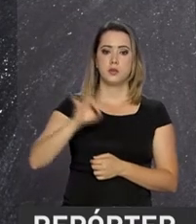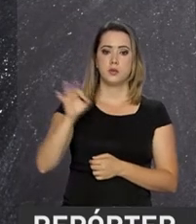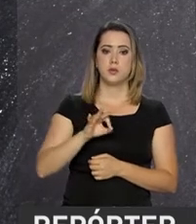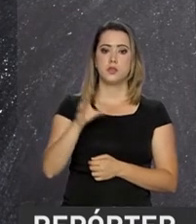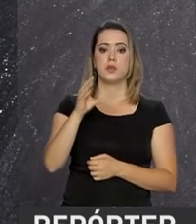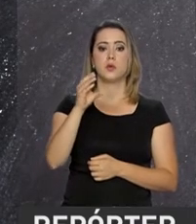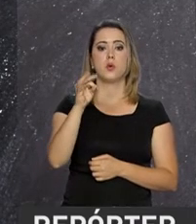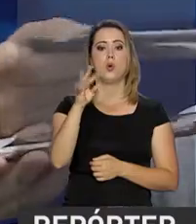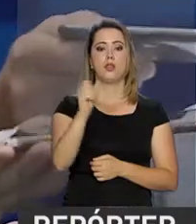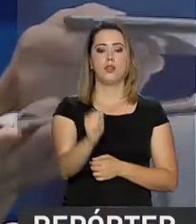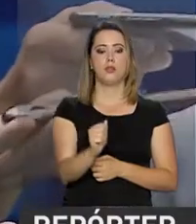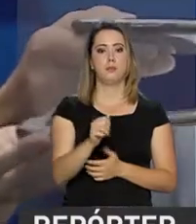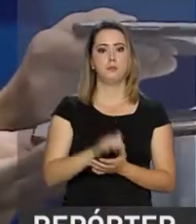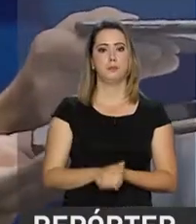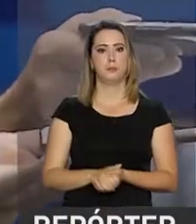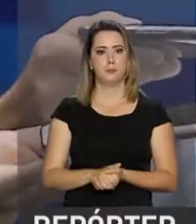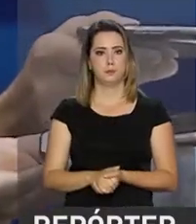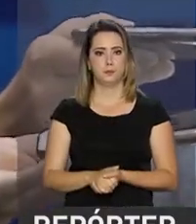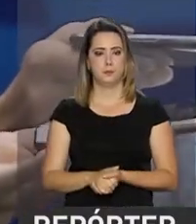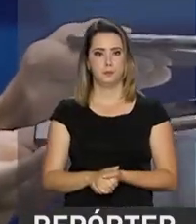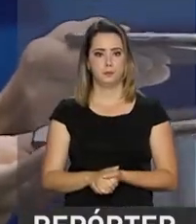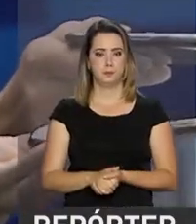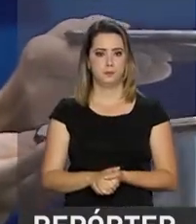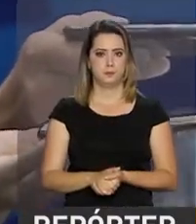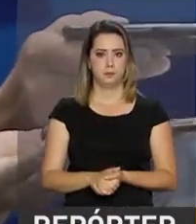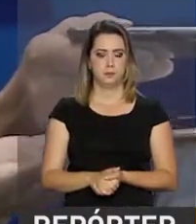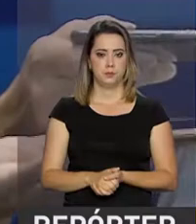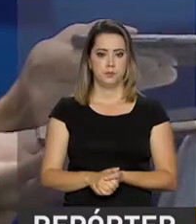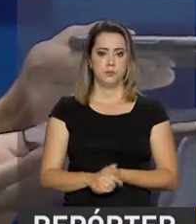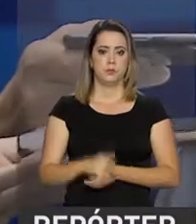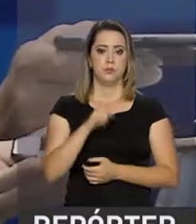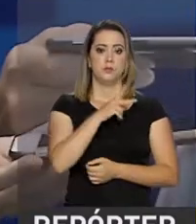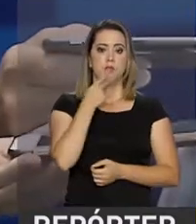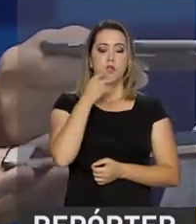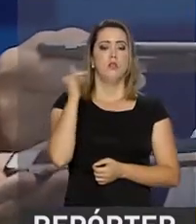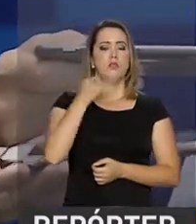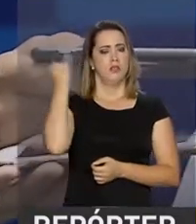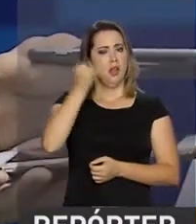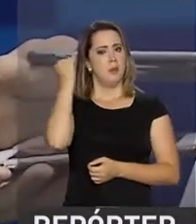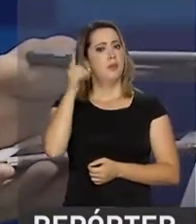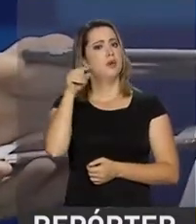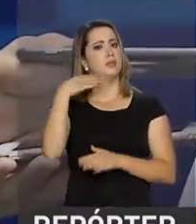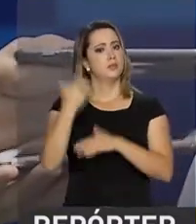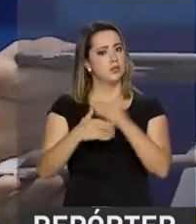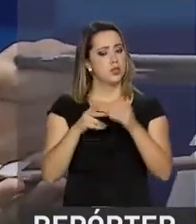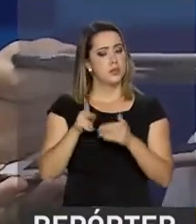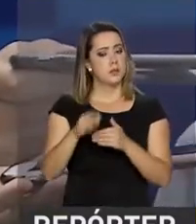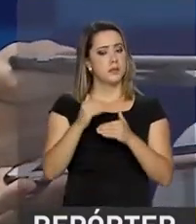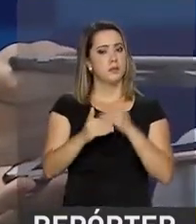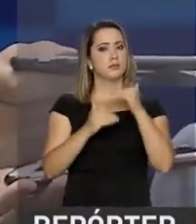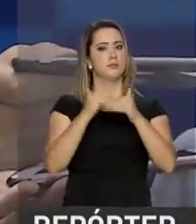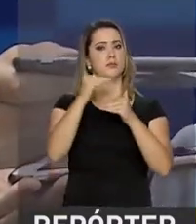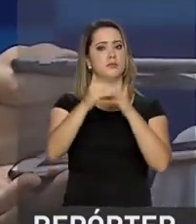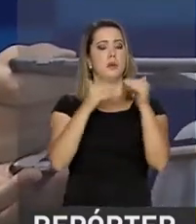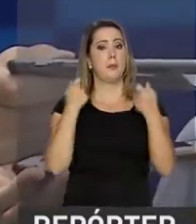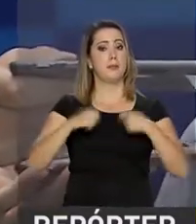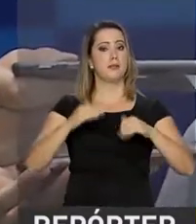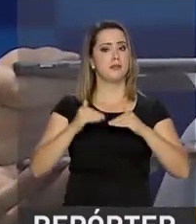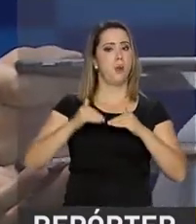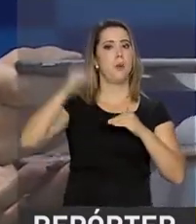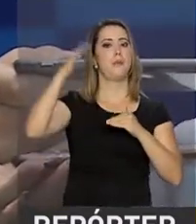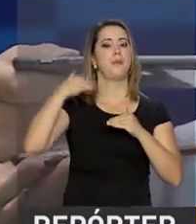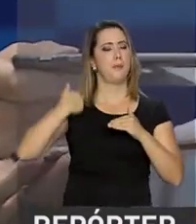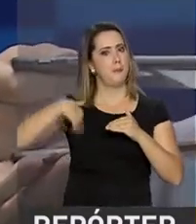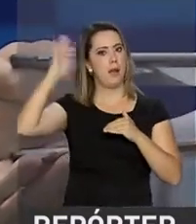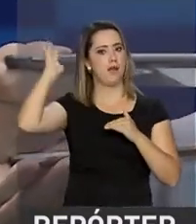cotas raciais eu acho que elas são bastante significativas ano a ano elas estão aumentando e que preciso aumentar ainda mais